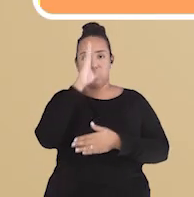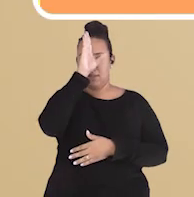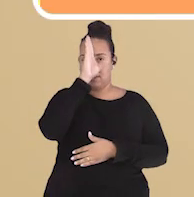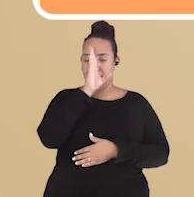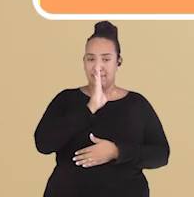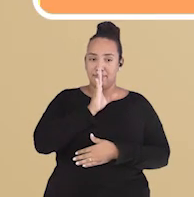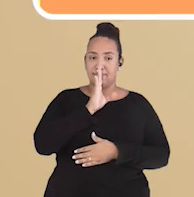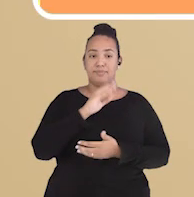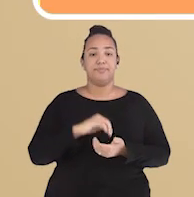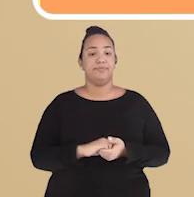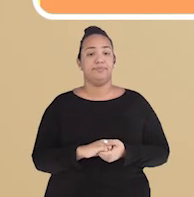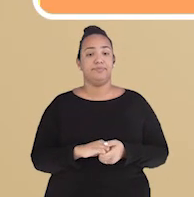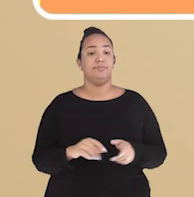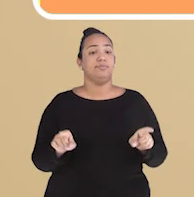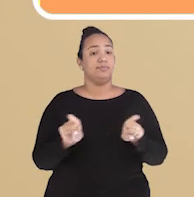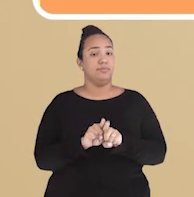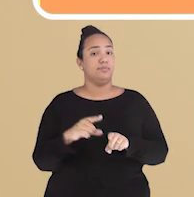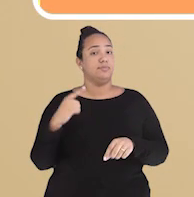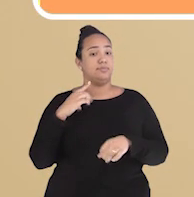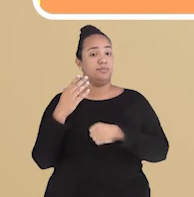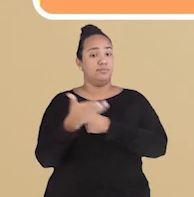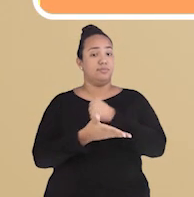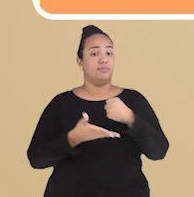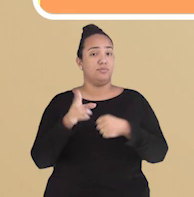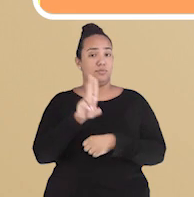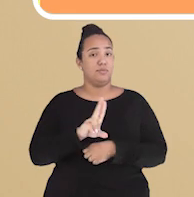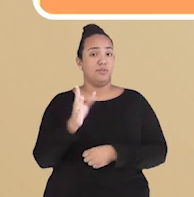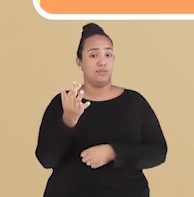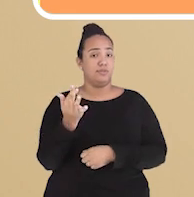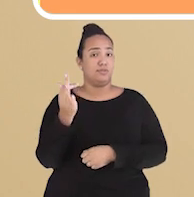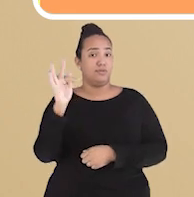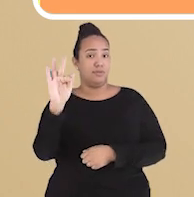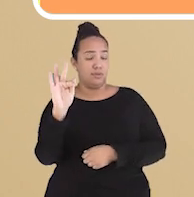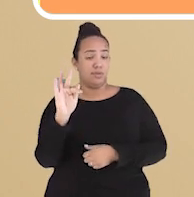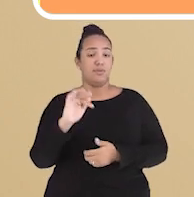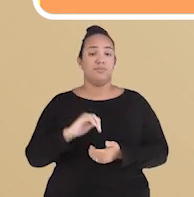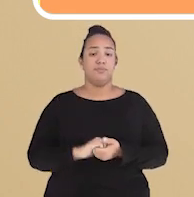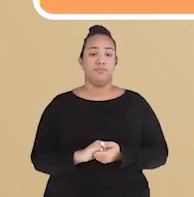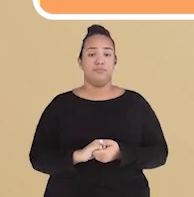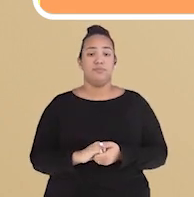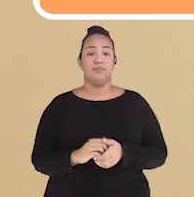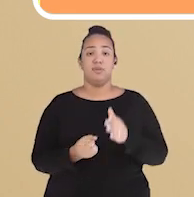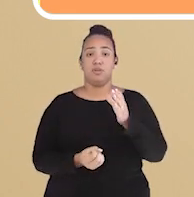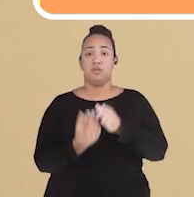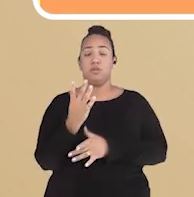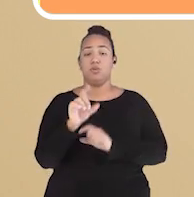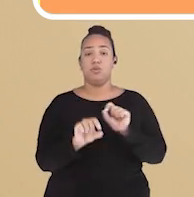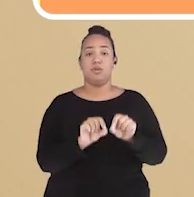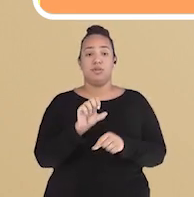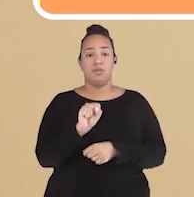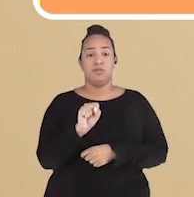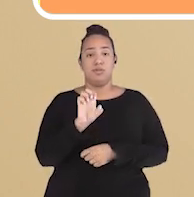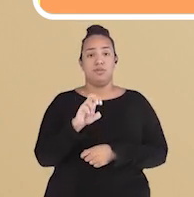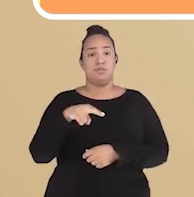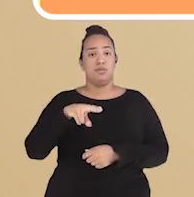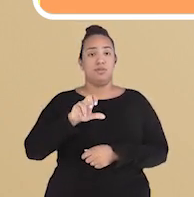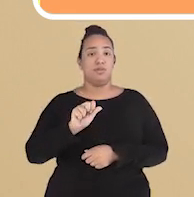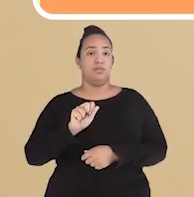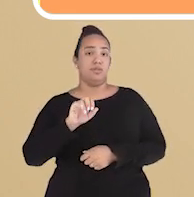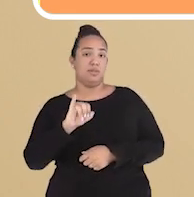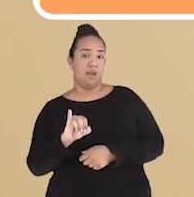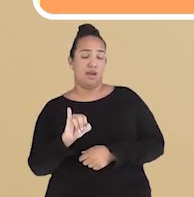também a fundação mais sistemática do Sistema Universitário Federal Brasileiro. A criação do SENAI para a formação de jovens